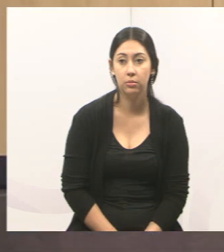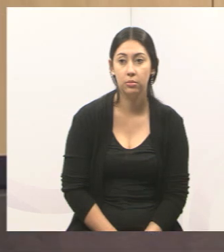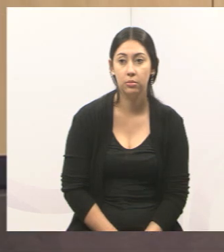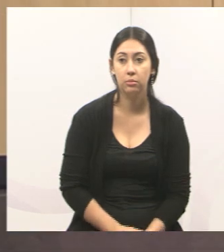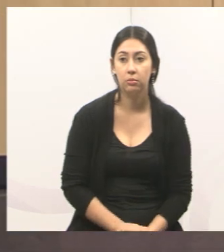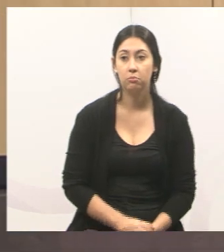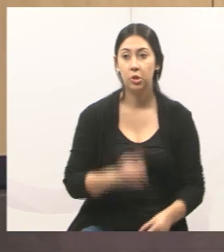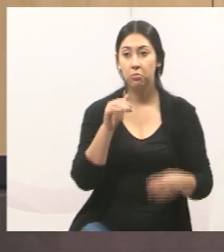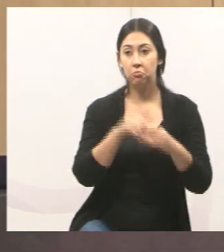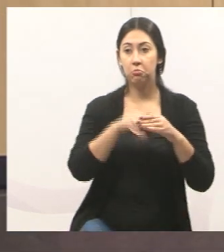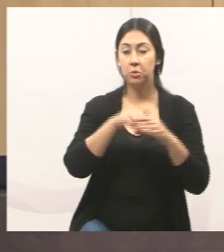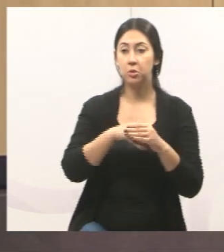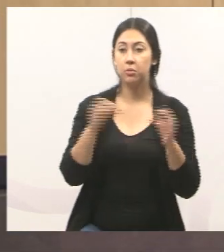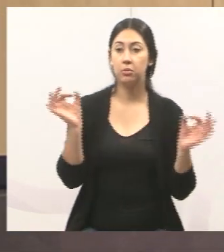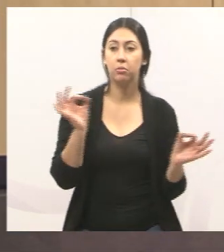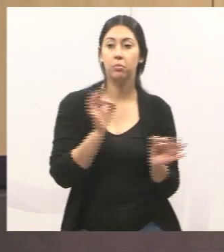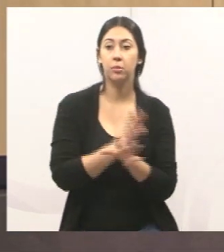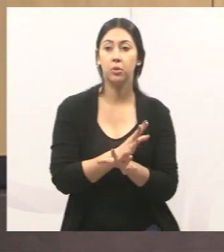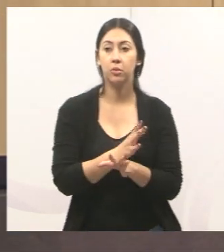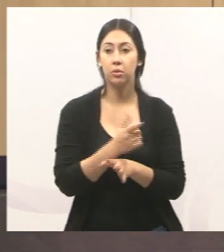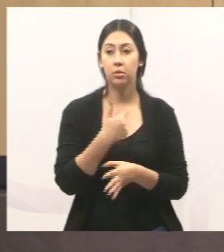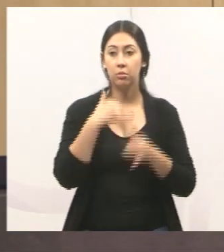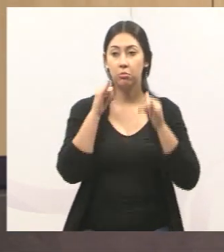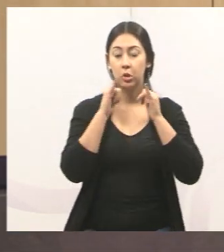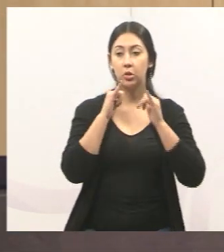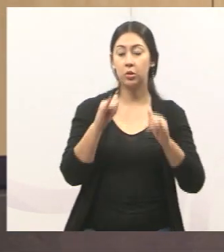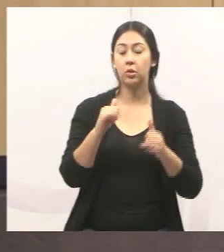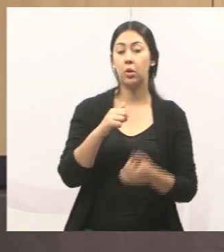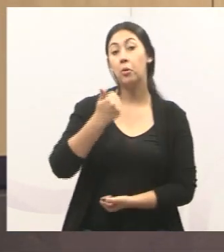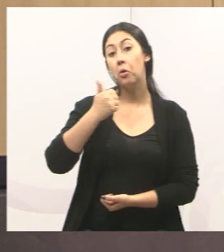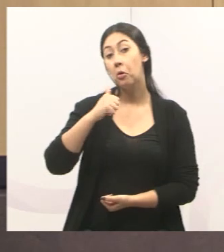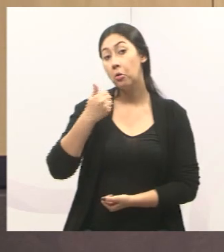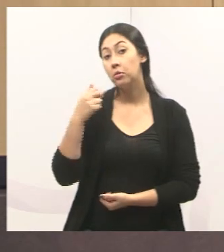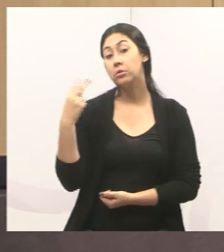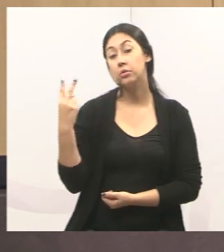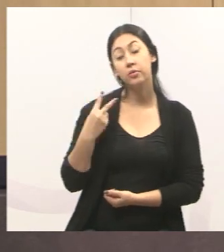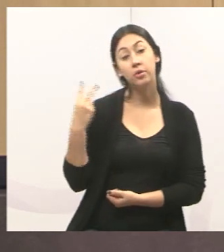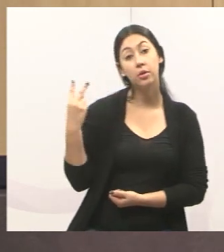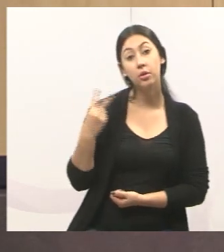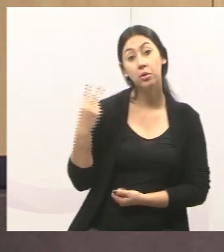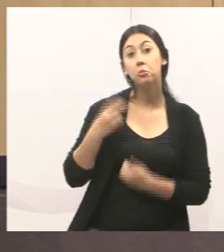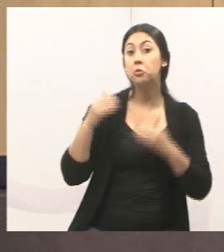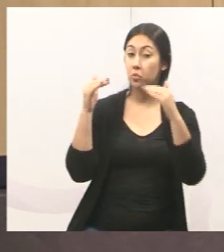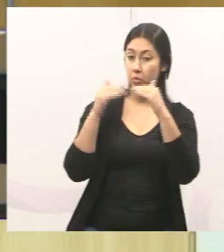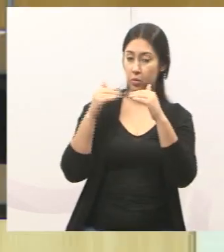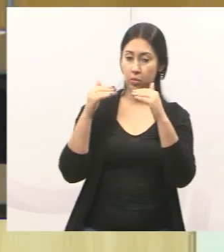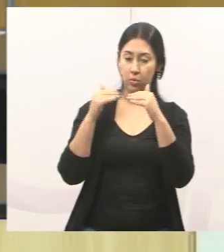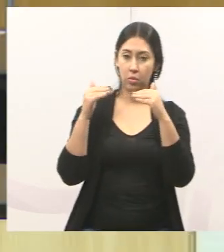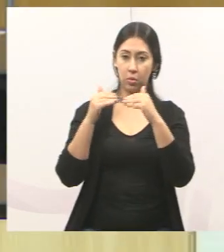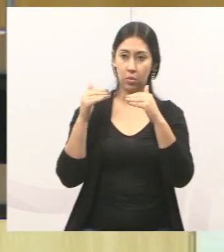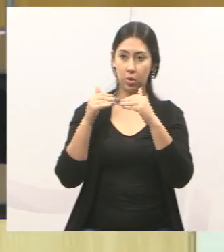Encerrada a votação, anuncio que 11 vereadores concordaram